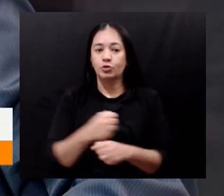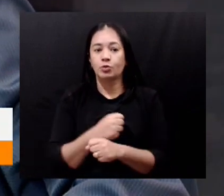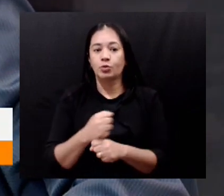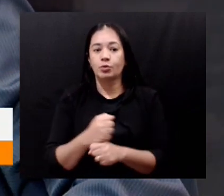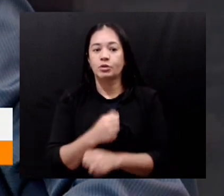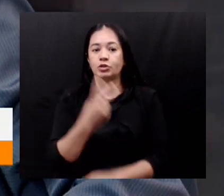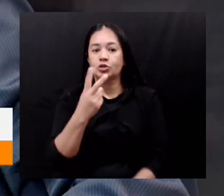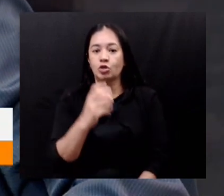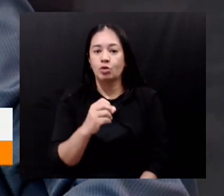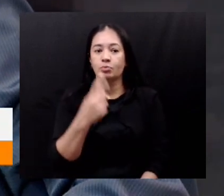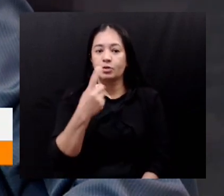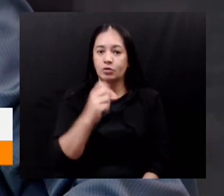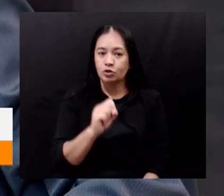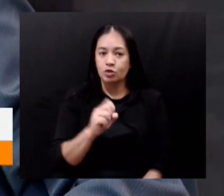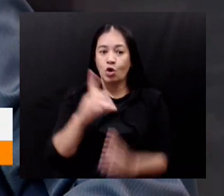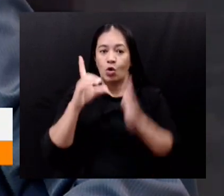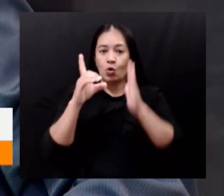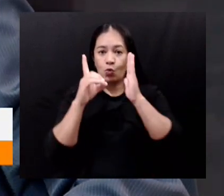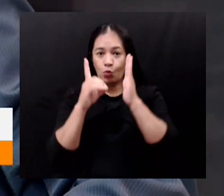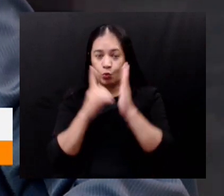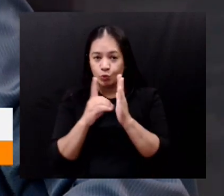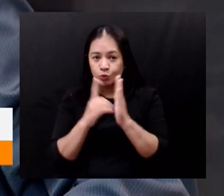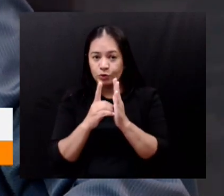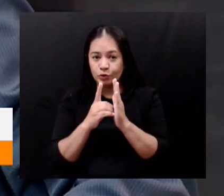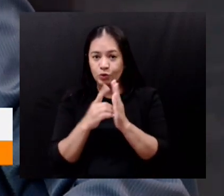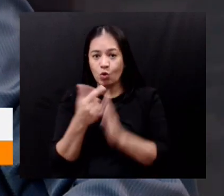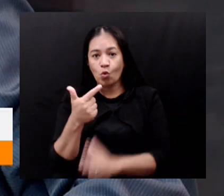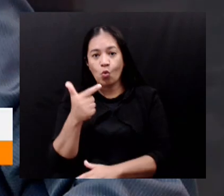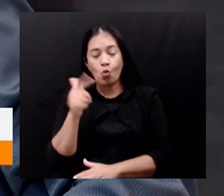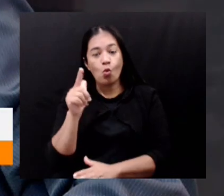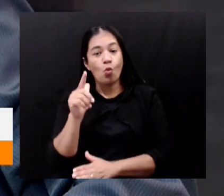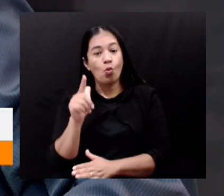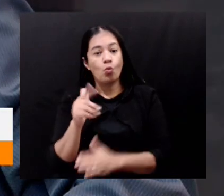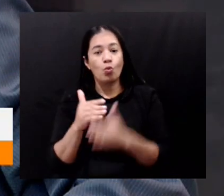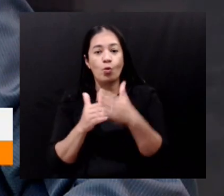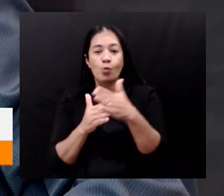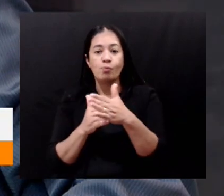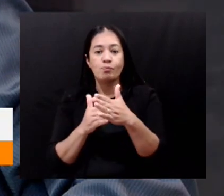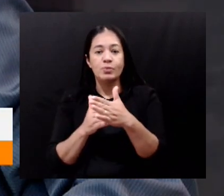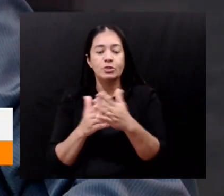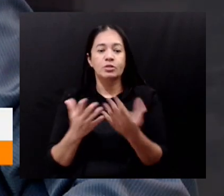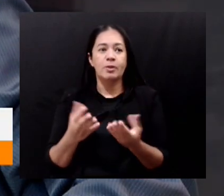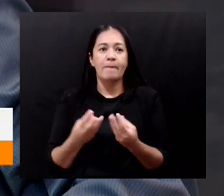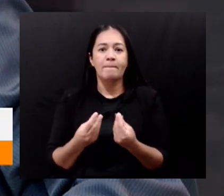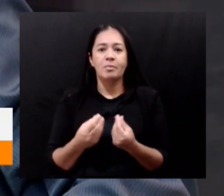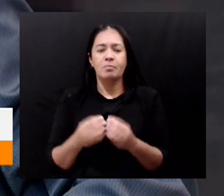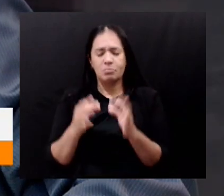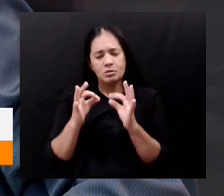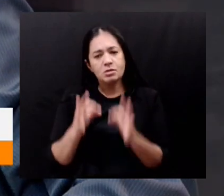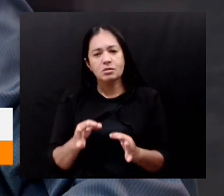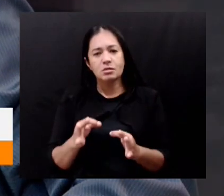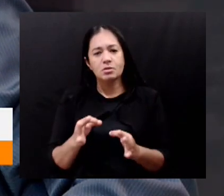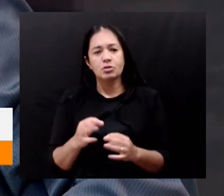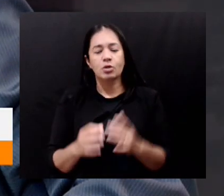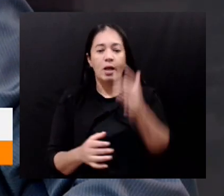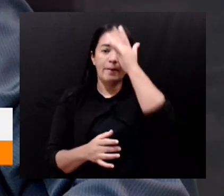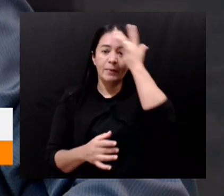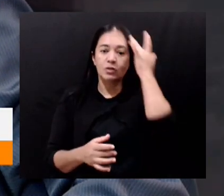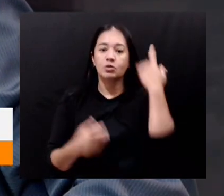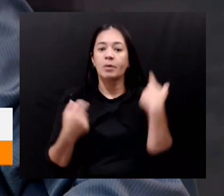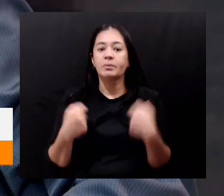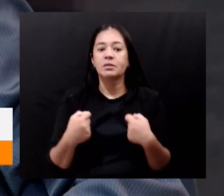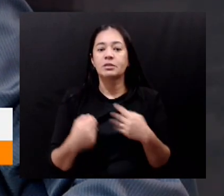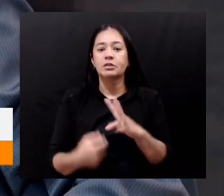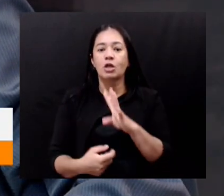Salvini um outro pequeno empecilho. Eu digo que não é empecilho, eu acho que é uma coisa certíssima. A pessoa tem que conhecer e ter Uhum,